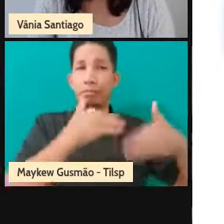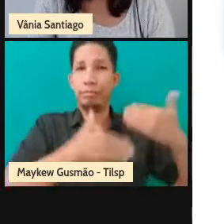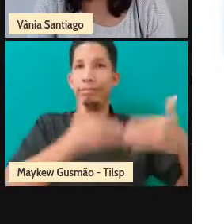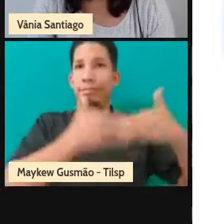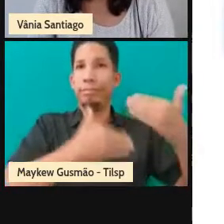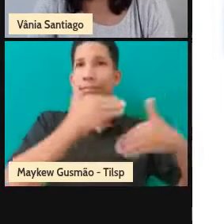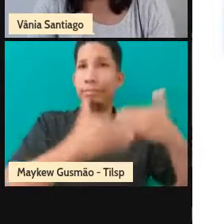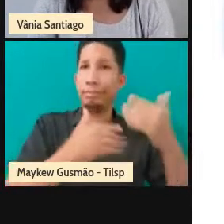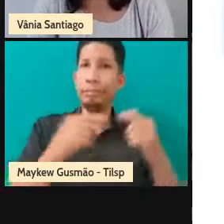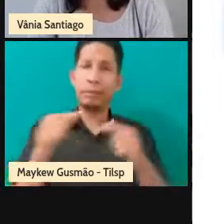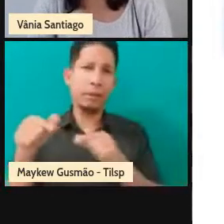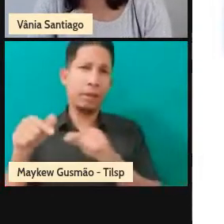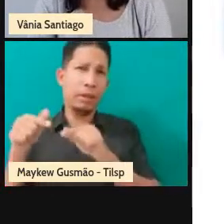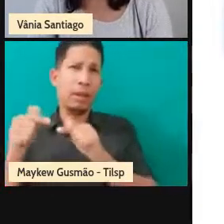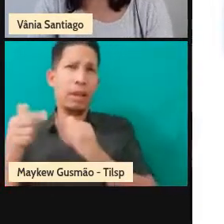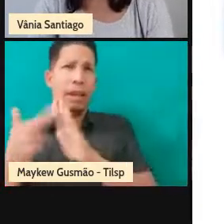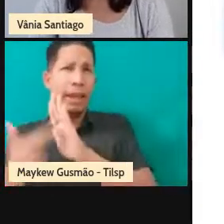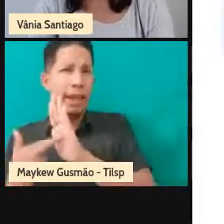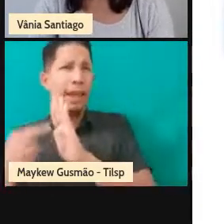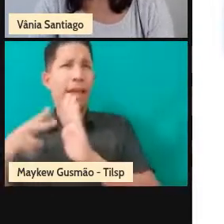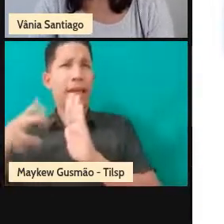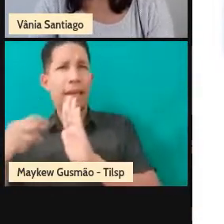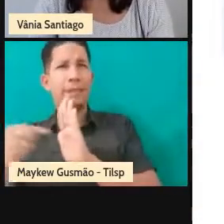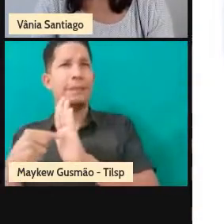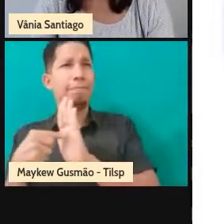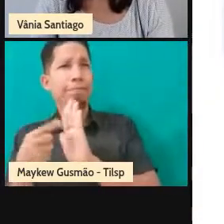desenvolvimento, visto que a gente hoje ainda